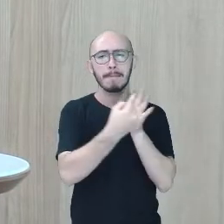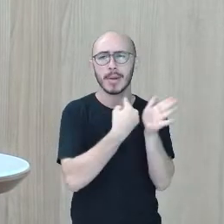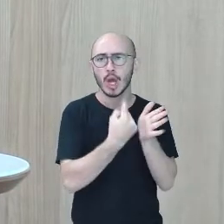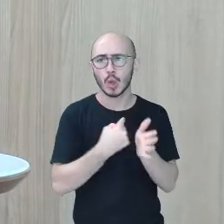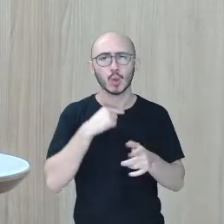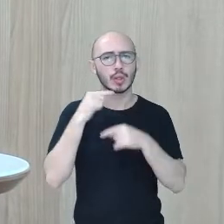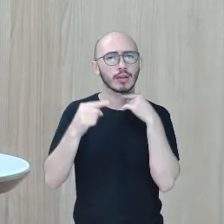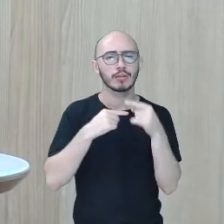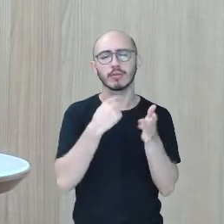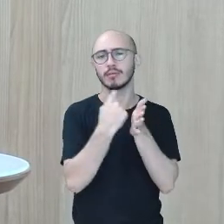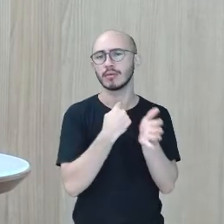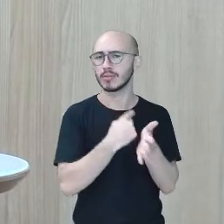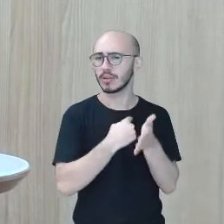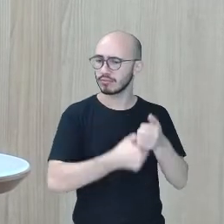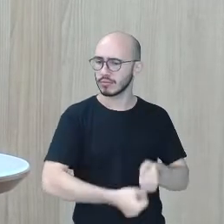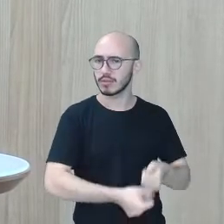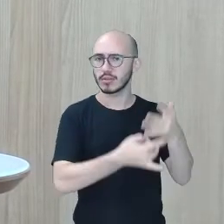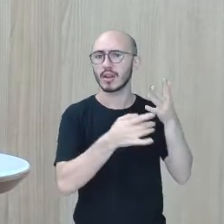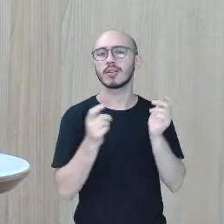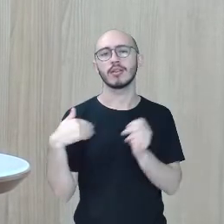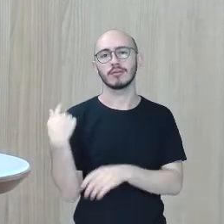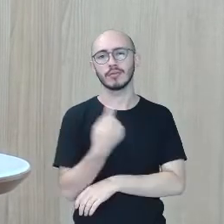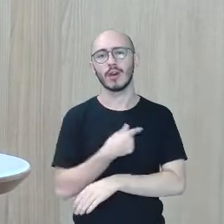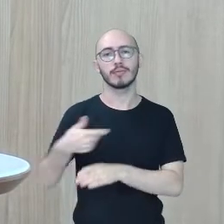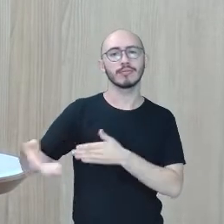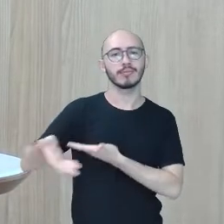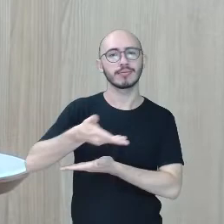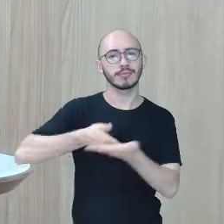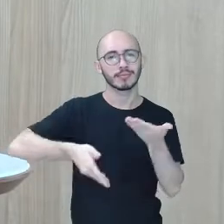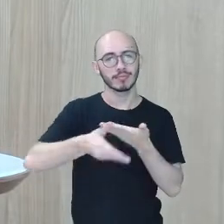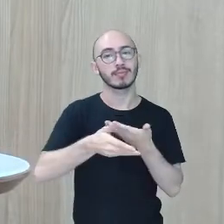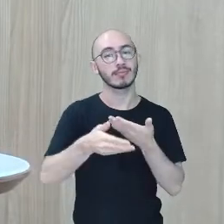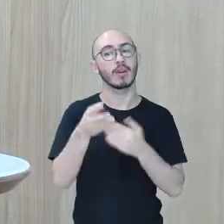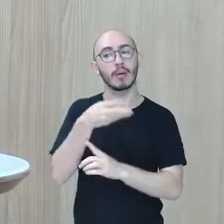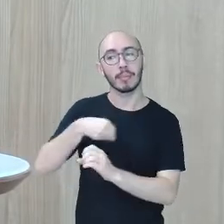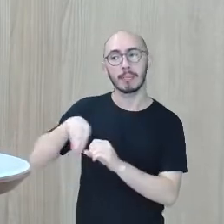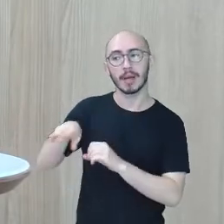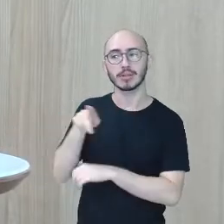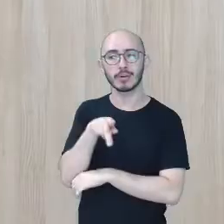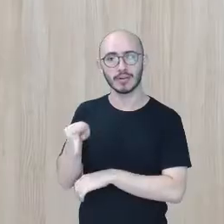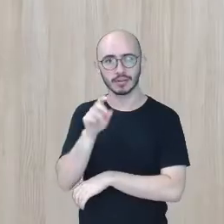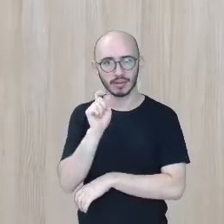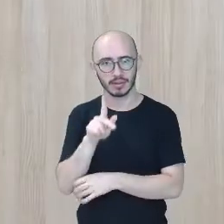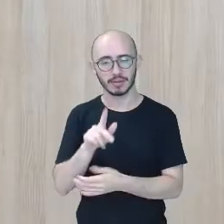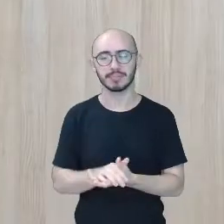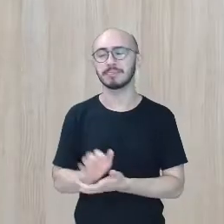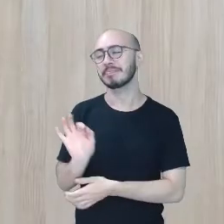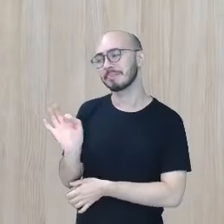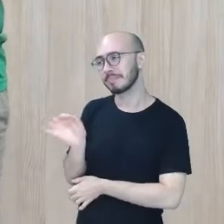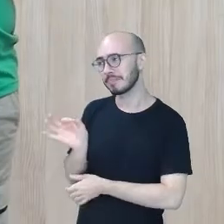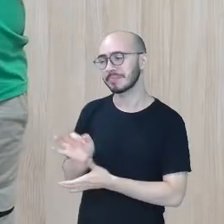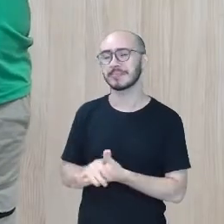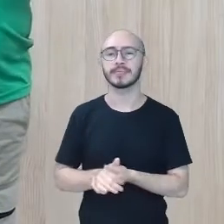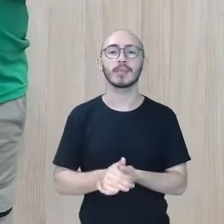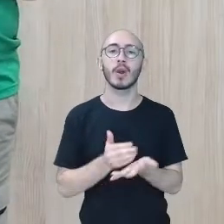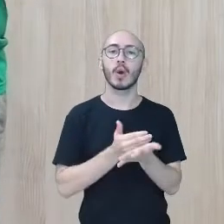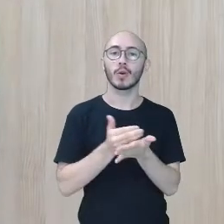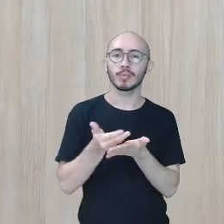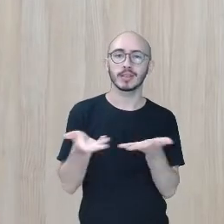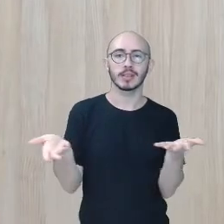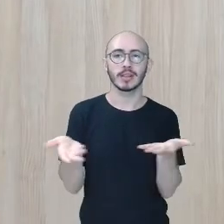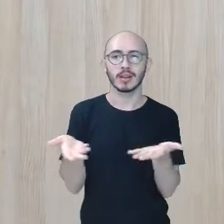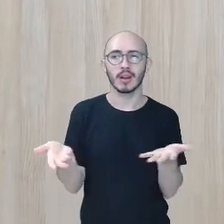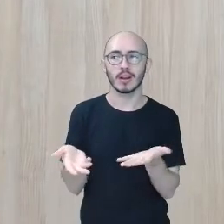questão, coloquem aqui para a gente poder conversar, tá bom? E eu repasso para o professor Luciano, tamo junto. Beleza, então começando, né,